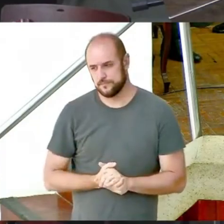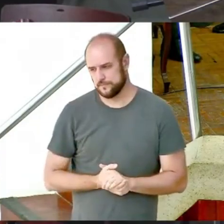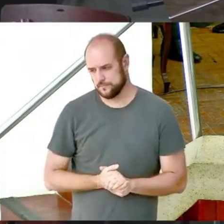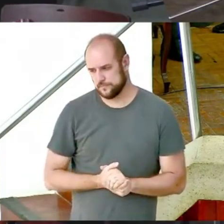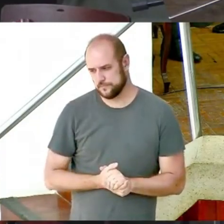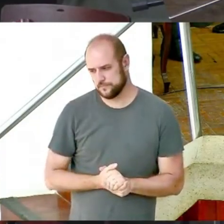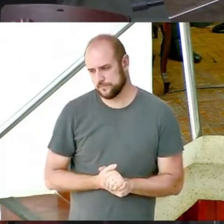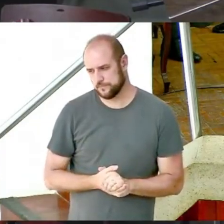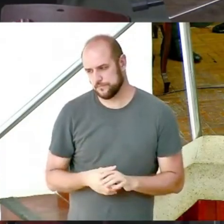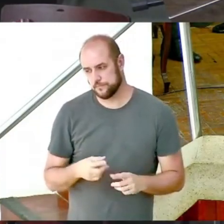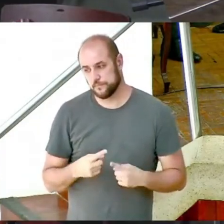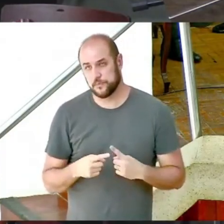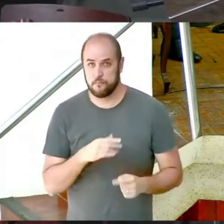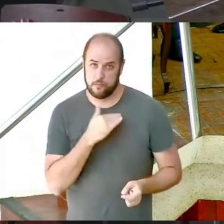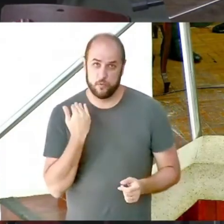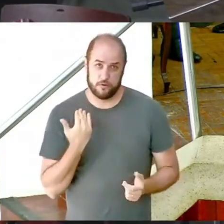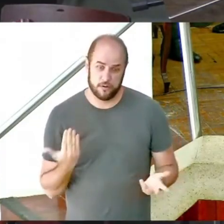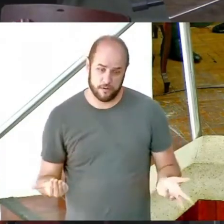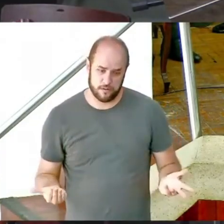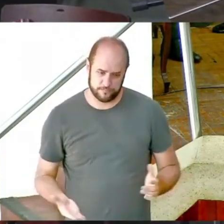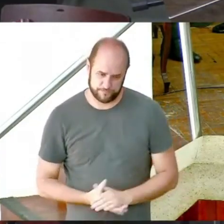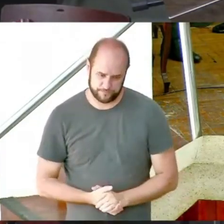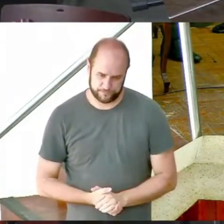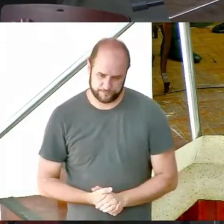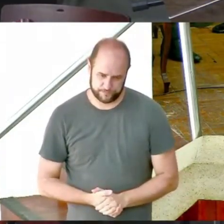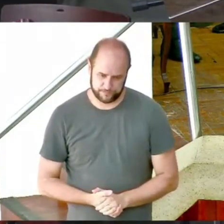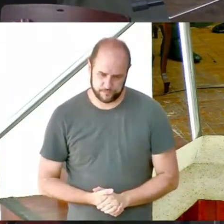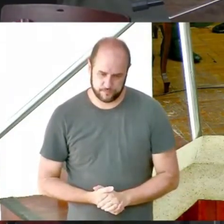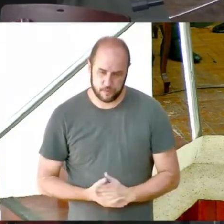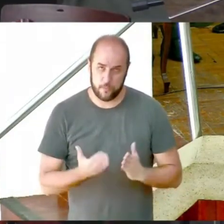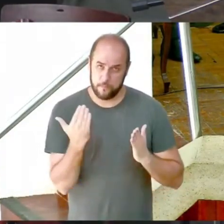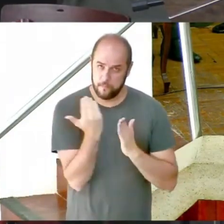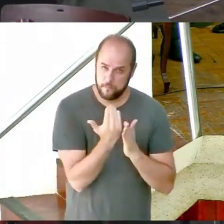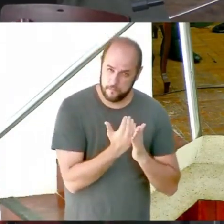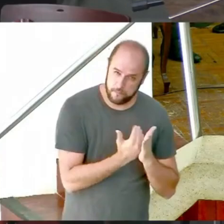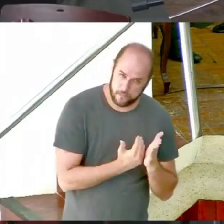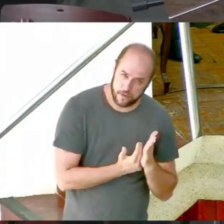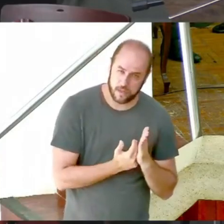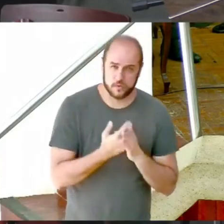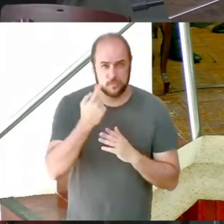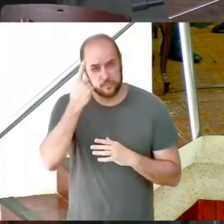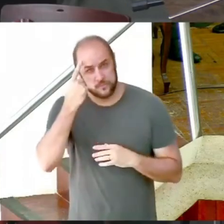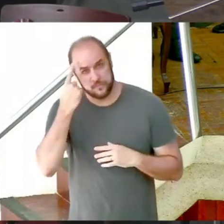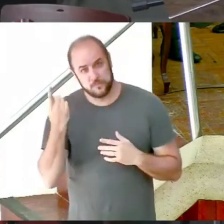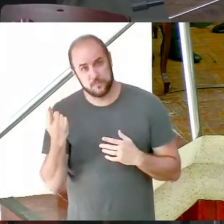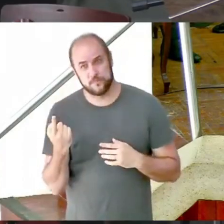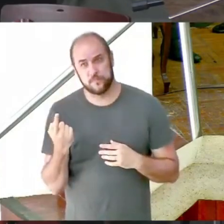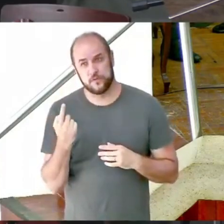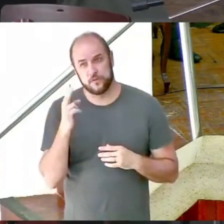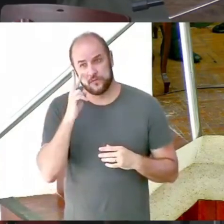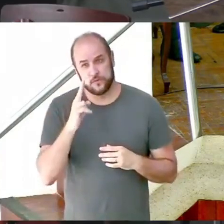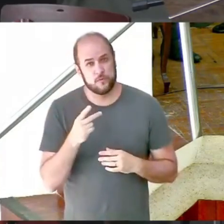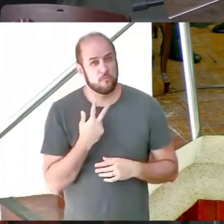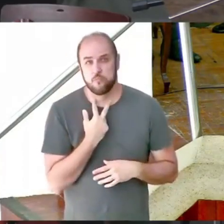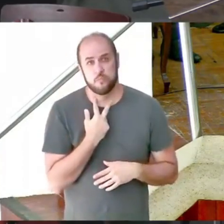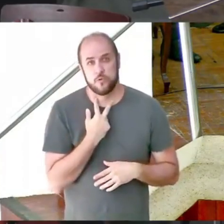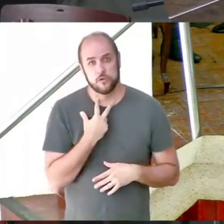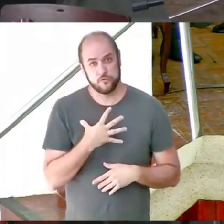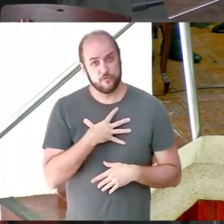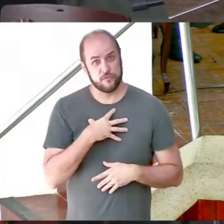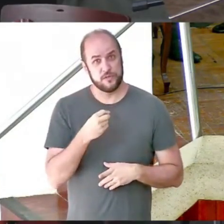porque senão ela seria morta. Neste planejamento, então ela descobriu que ela não poderia fugir com o